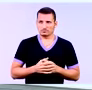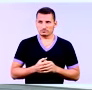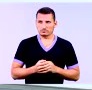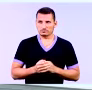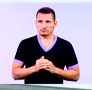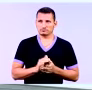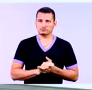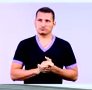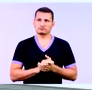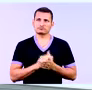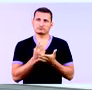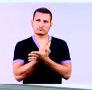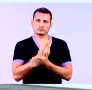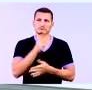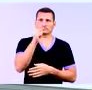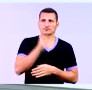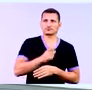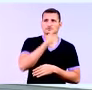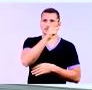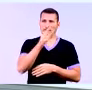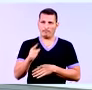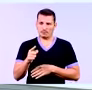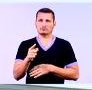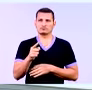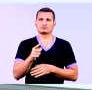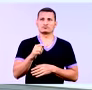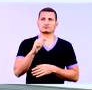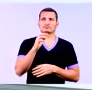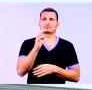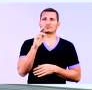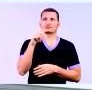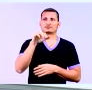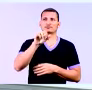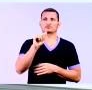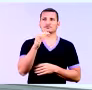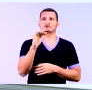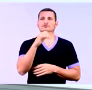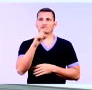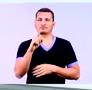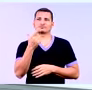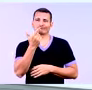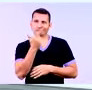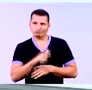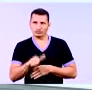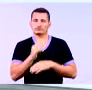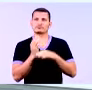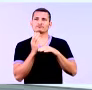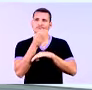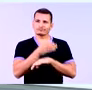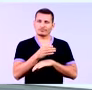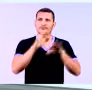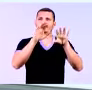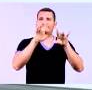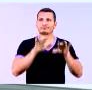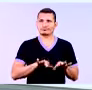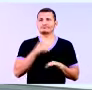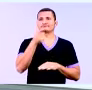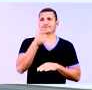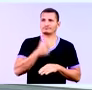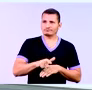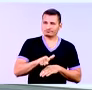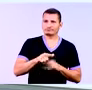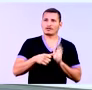no cancelamento da transação. A transação pode ser abortada nesse momento e você ter que acessar o site novamente e digitar tudo que você digitou